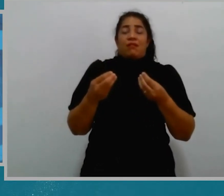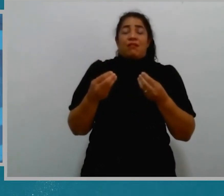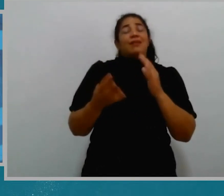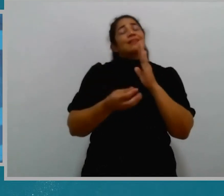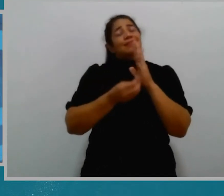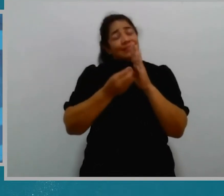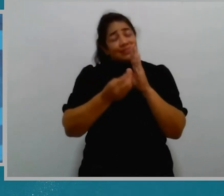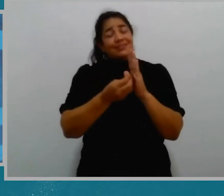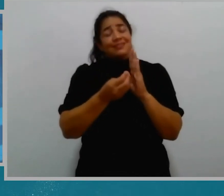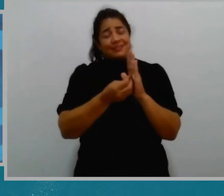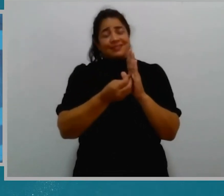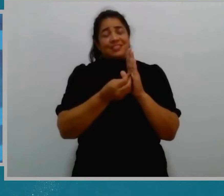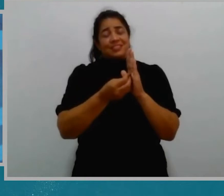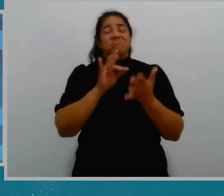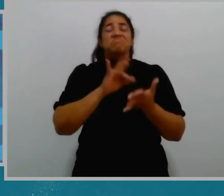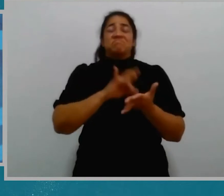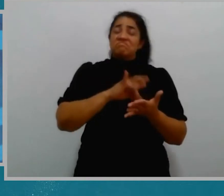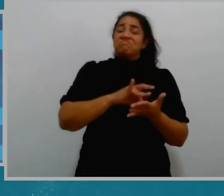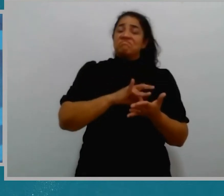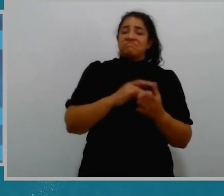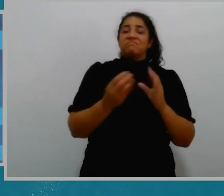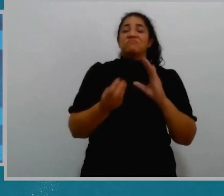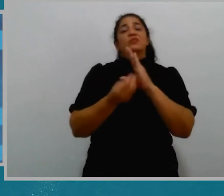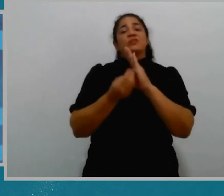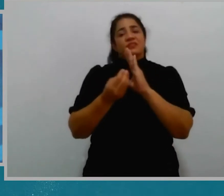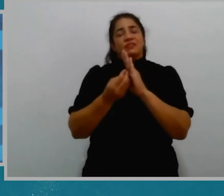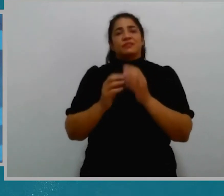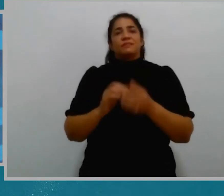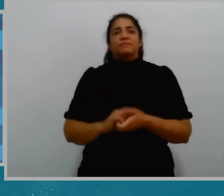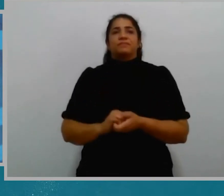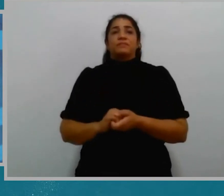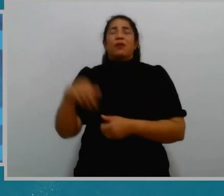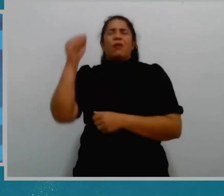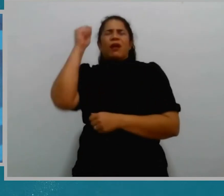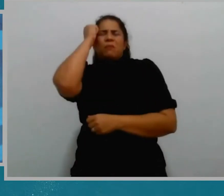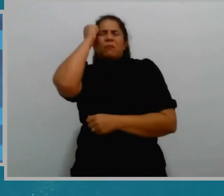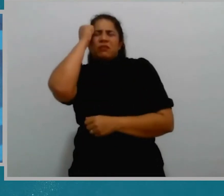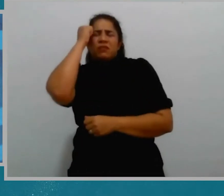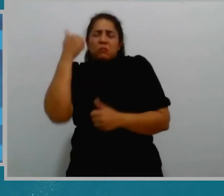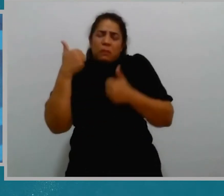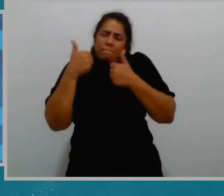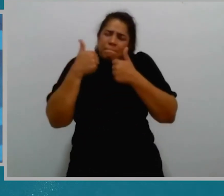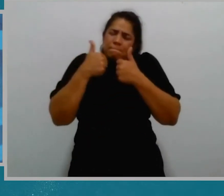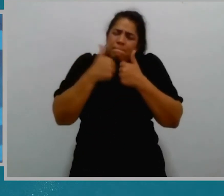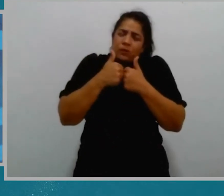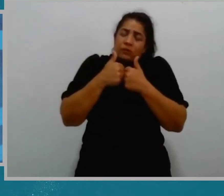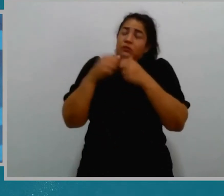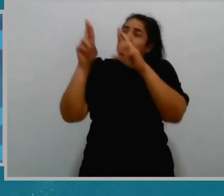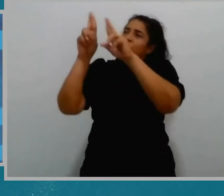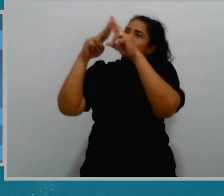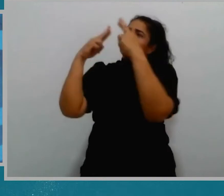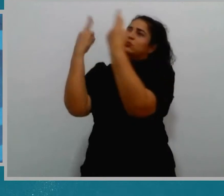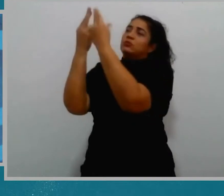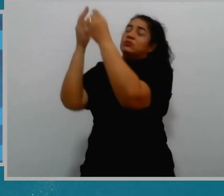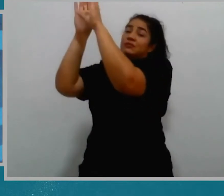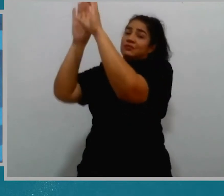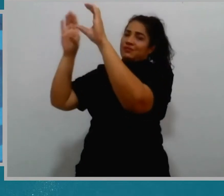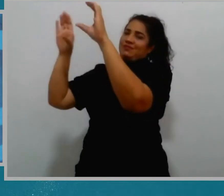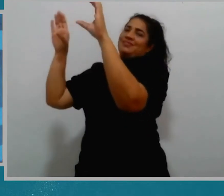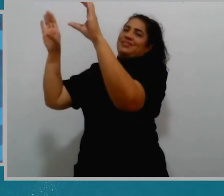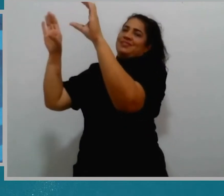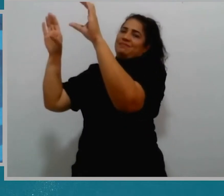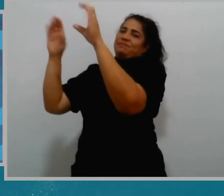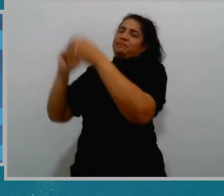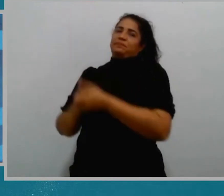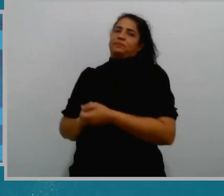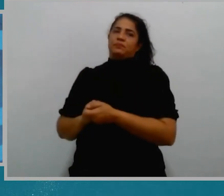próximo o reino dos céus. Aí chega no versículo 7, irmão André também nos ajudou. Vendo ele, porém, que muitos fariseus